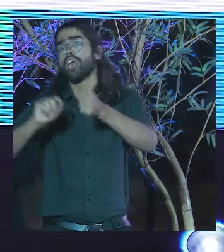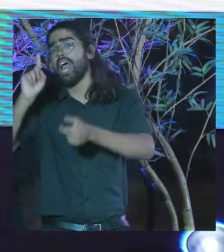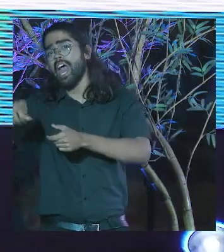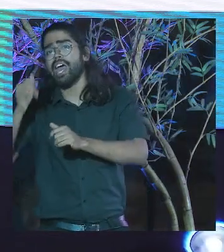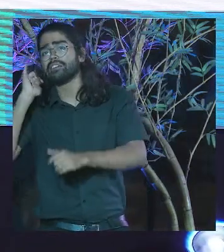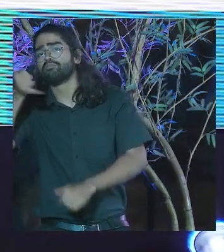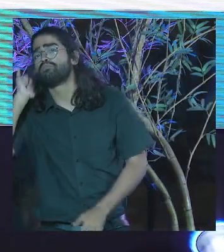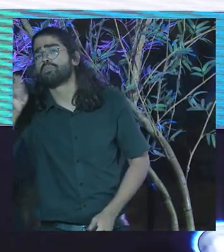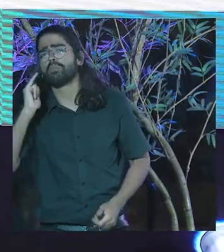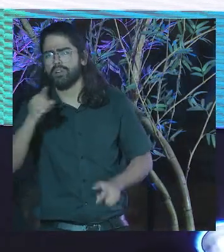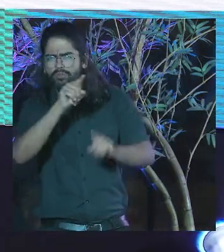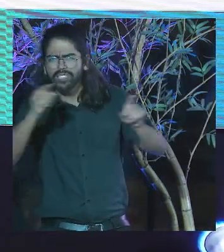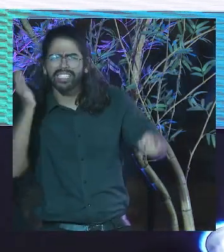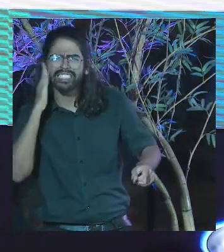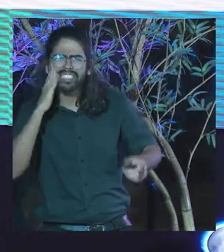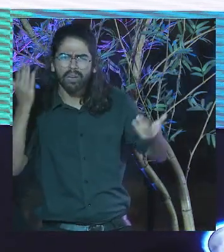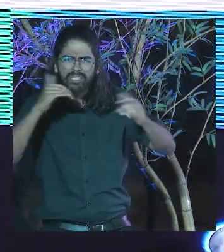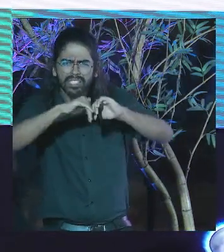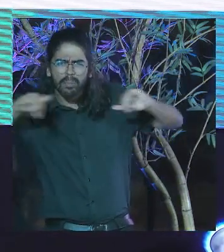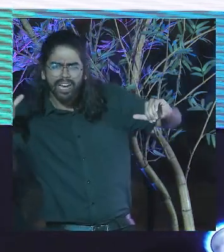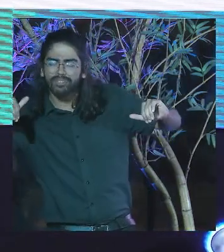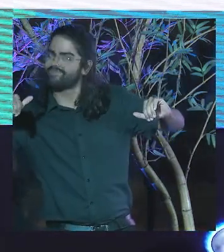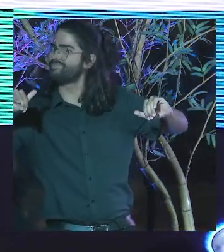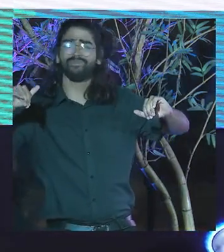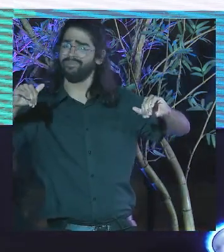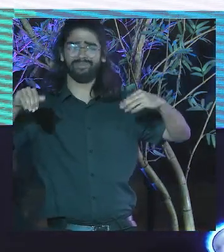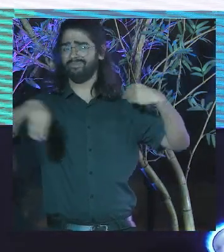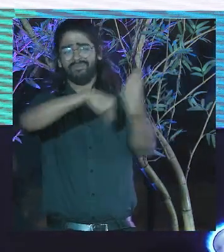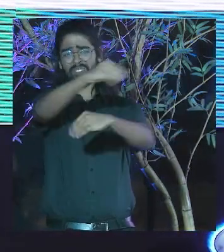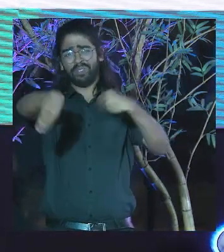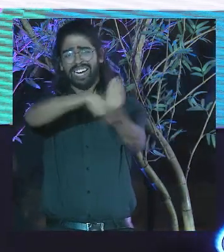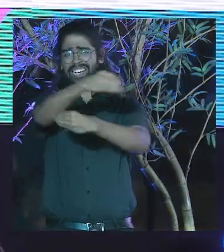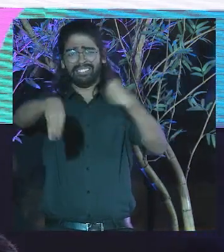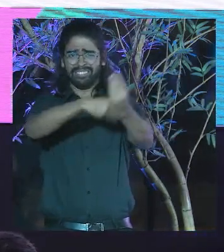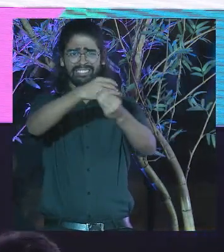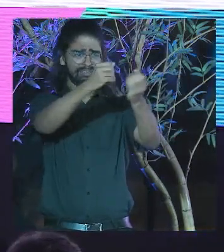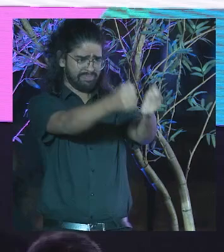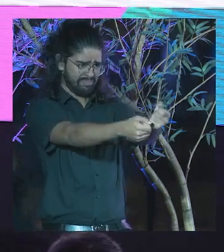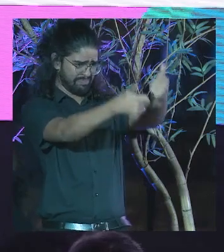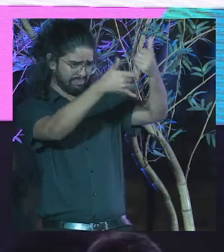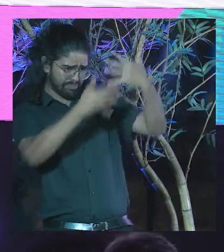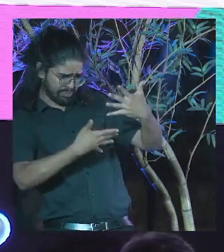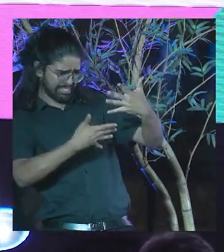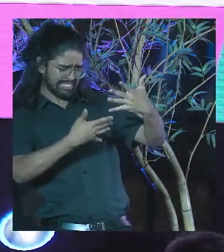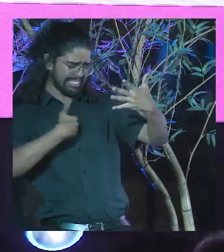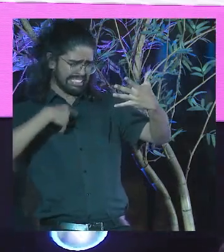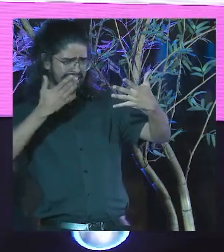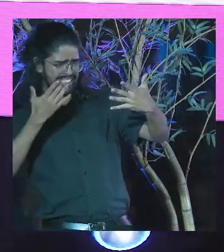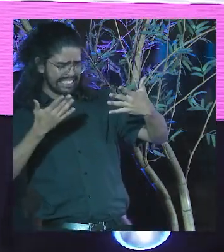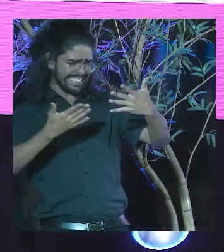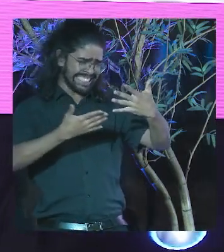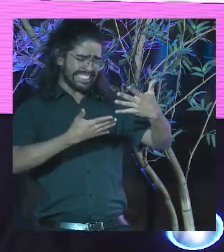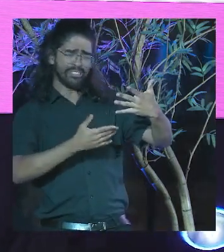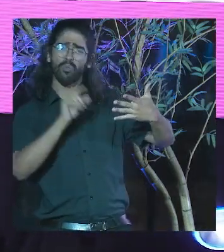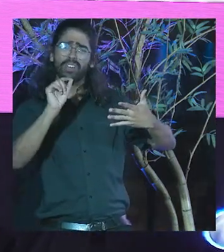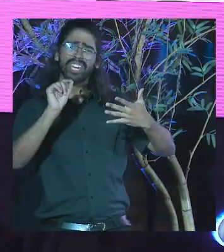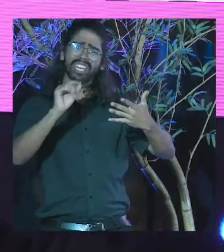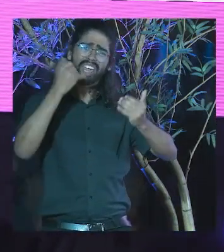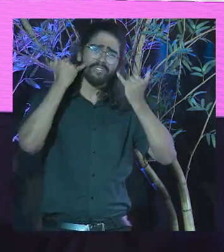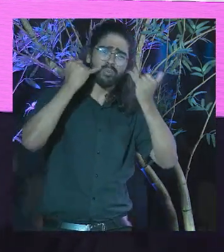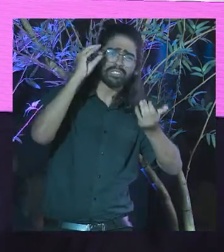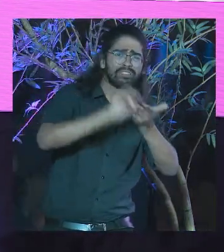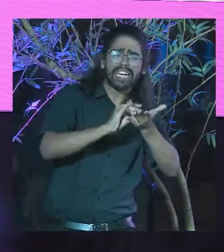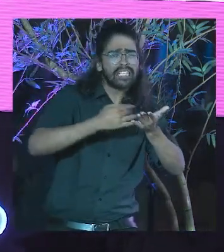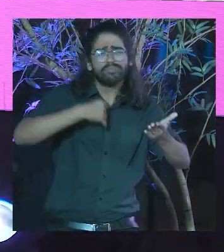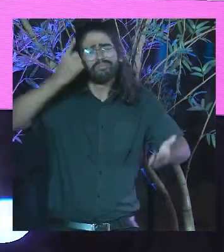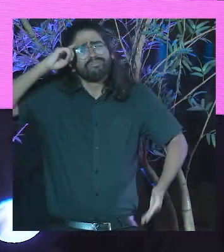alguma ideia disso? Você não tem nenhuma ideia, porque ninguém tem. A quantidade